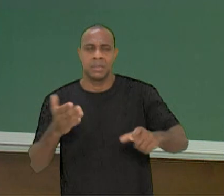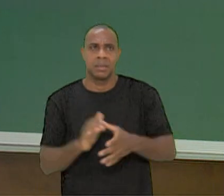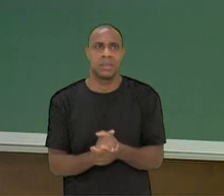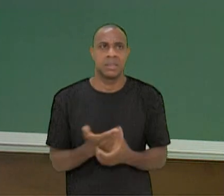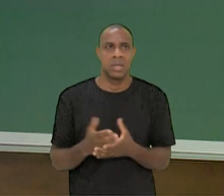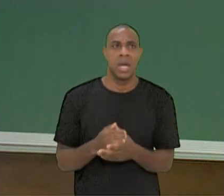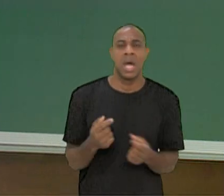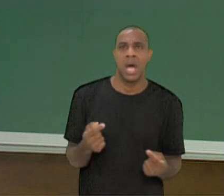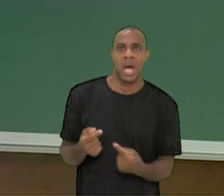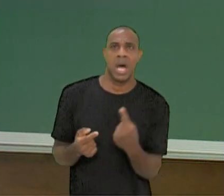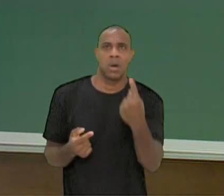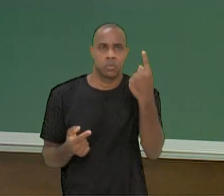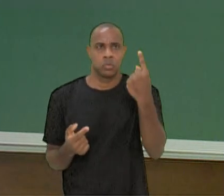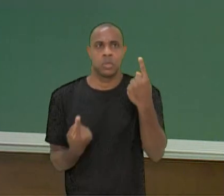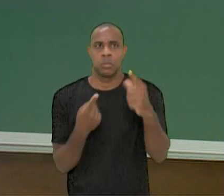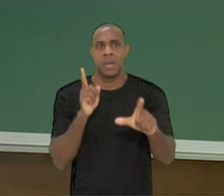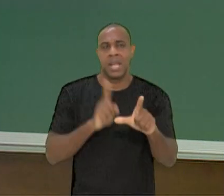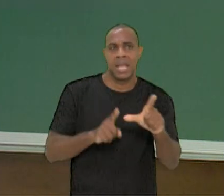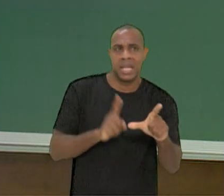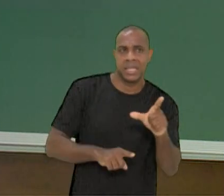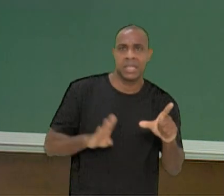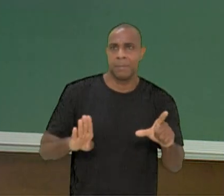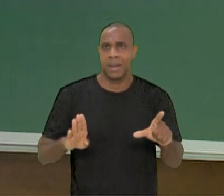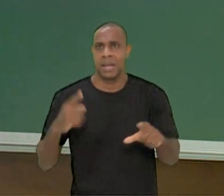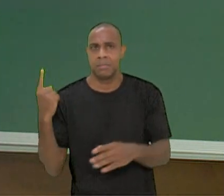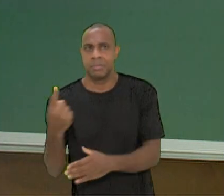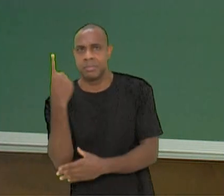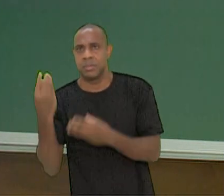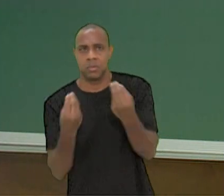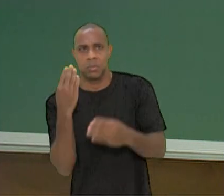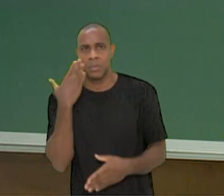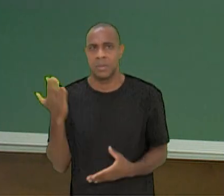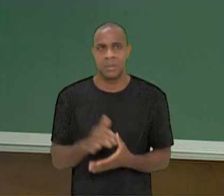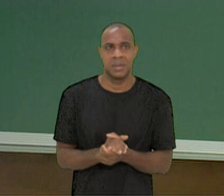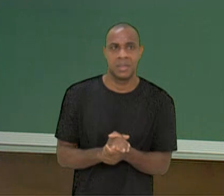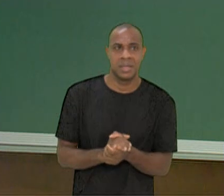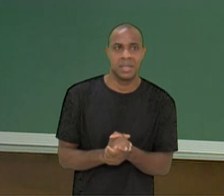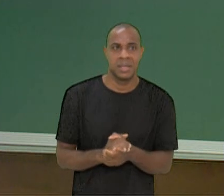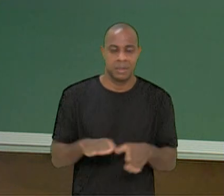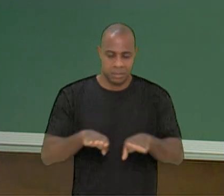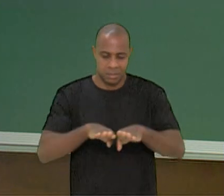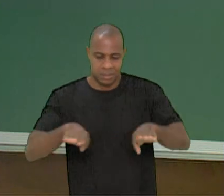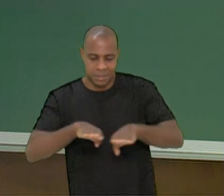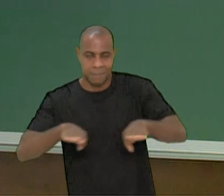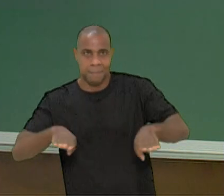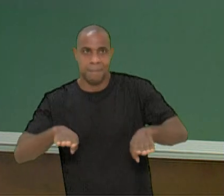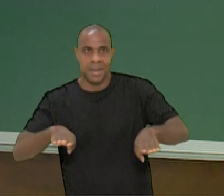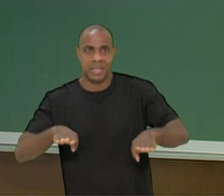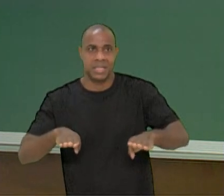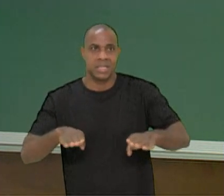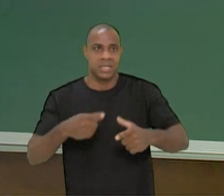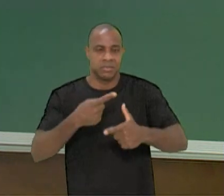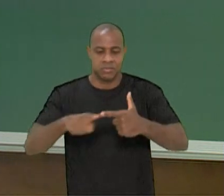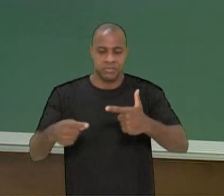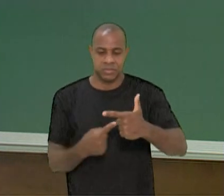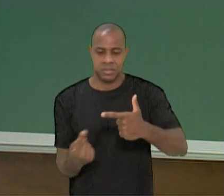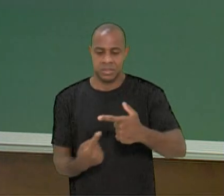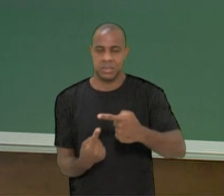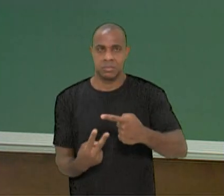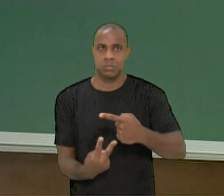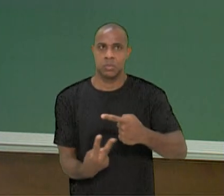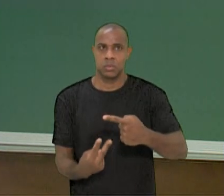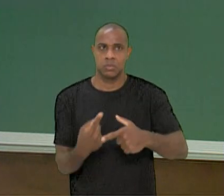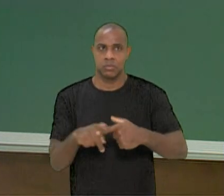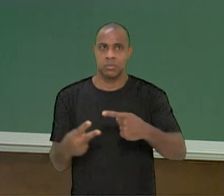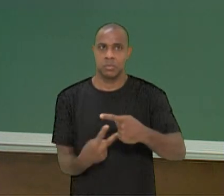por outra letra, certo? E a gente consegue escrever a fórmula, olha só. A soma das bases dividido por 2 vezes a altura,